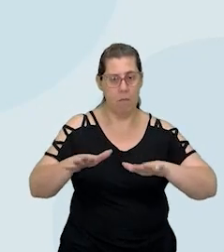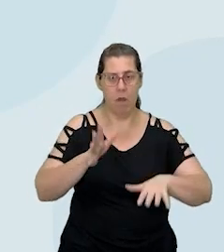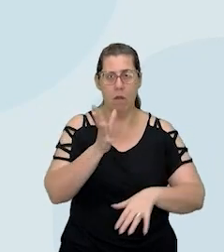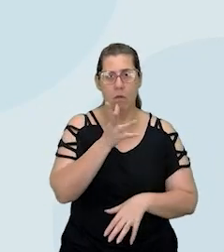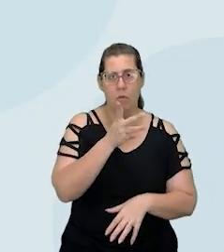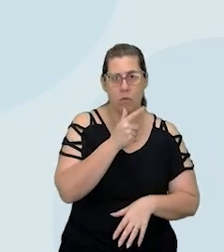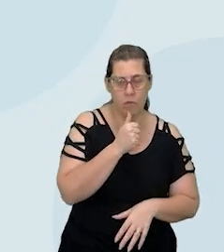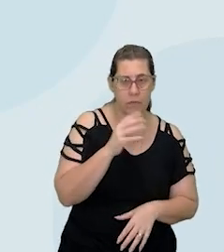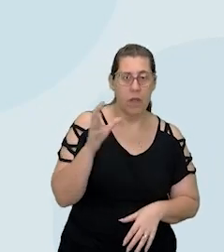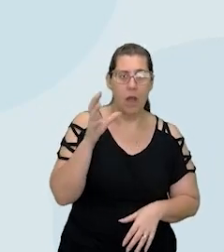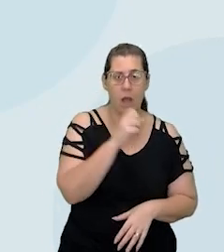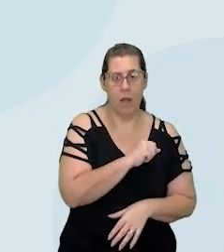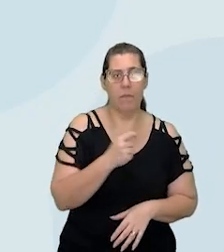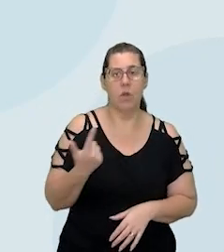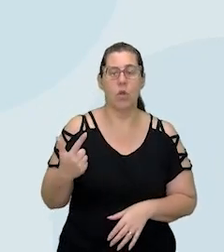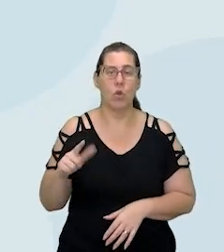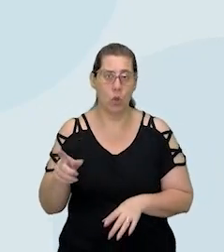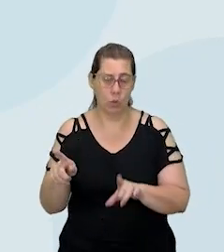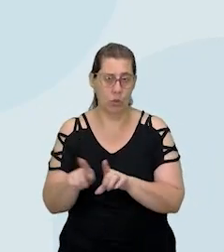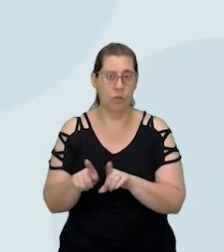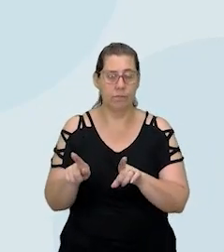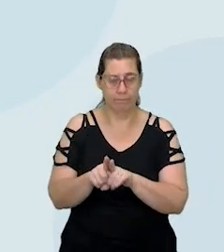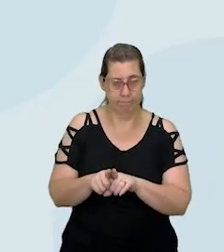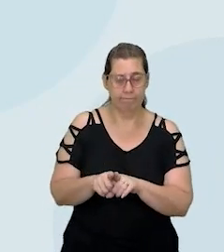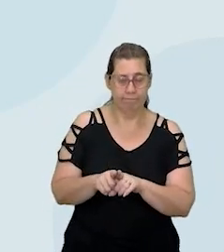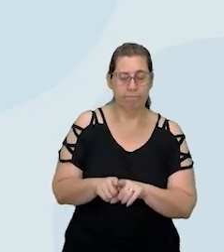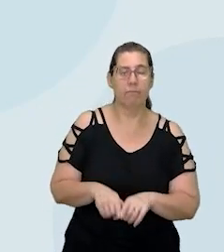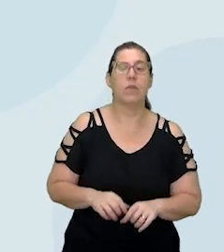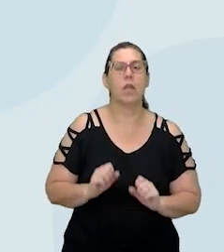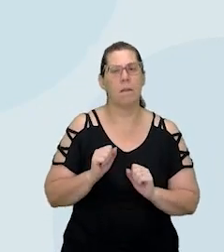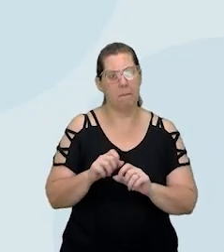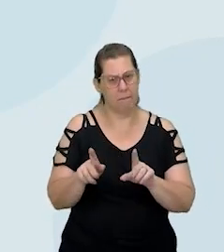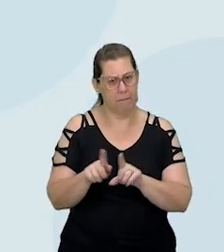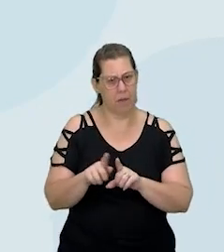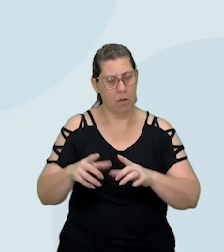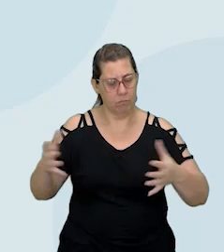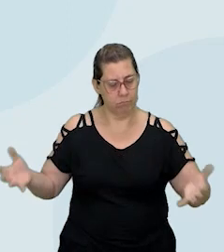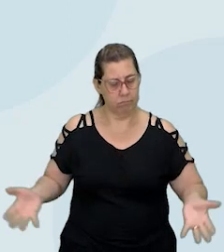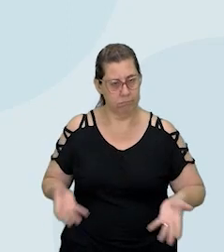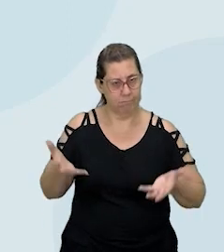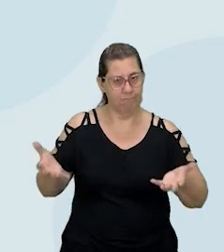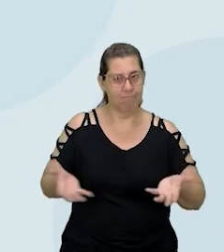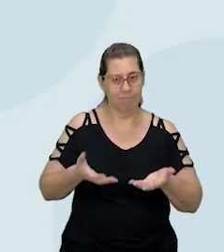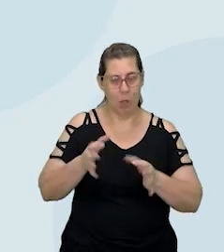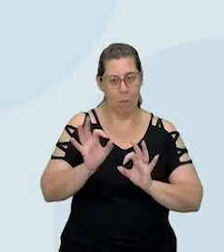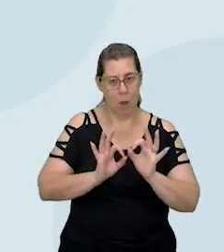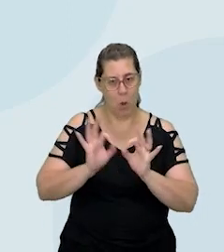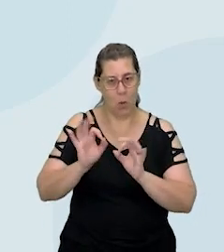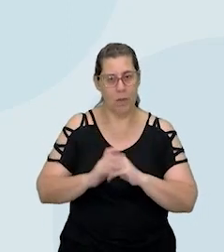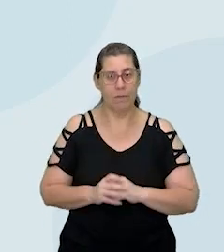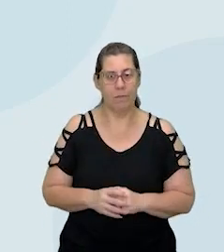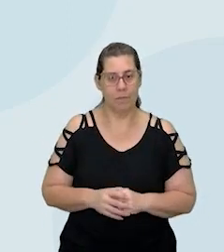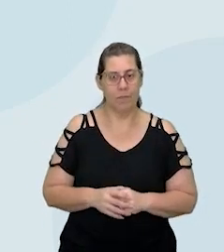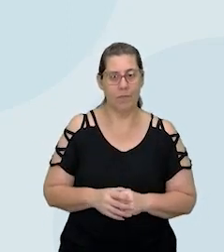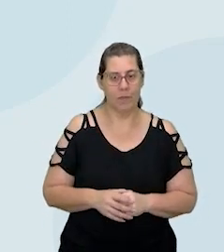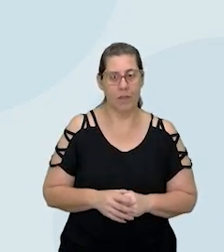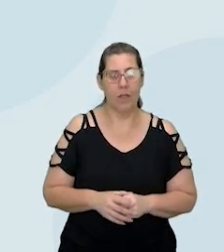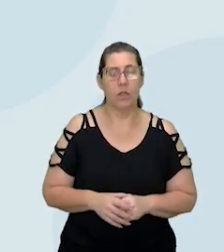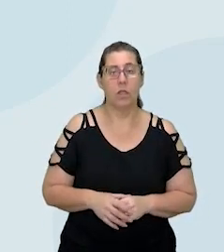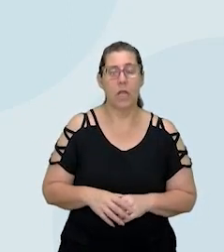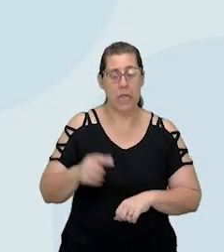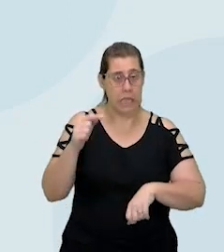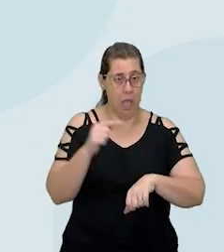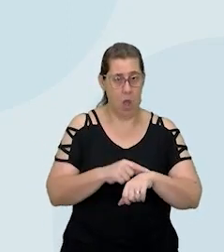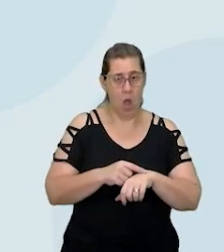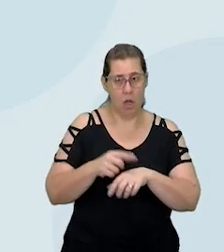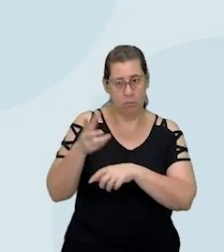e rápidos e outros efeitos especiais que poderão enriquecer a produção. Durante a captação das